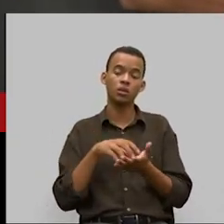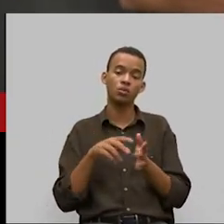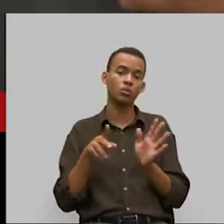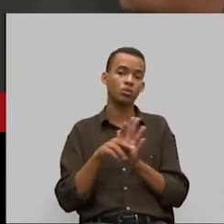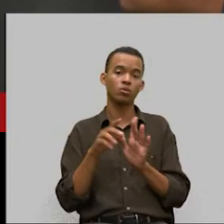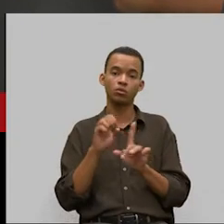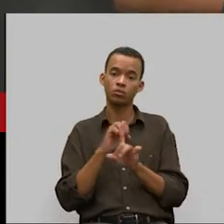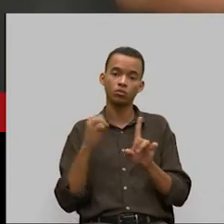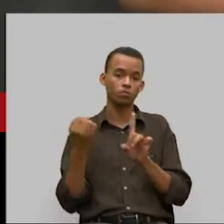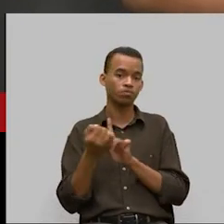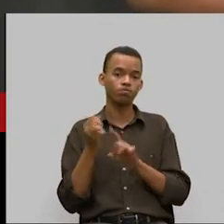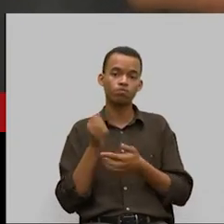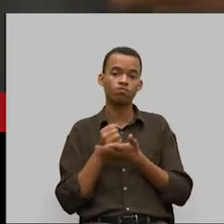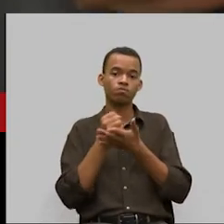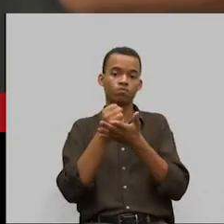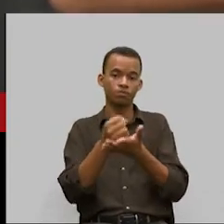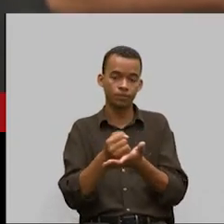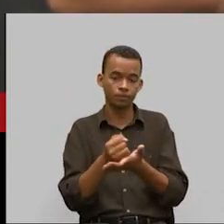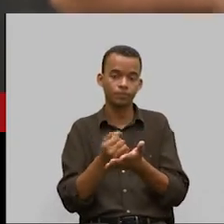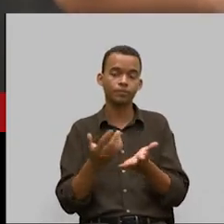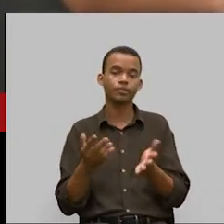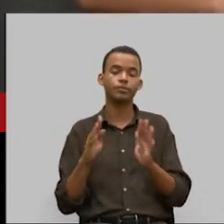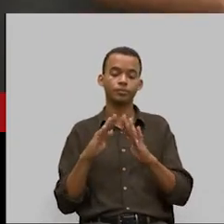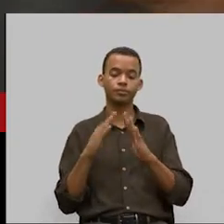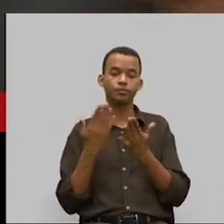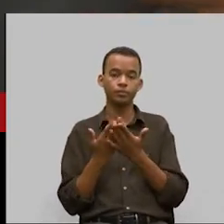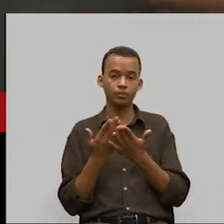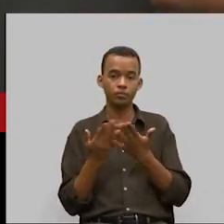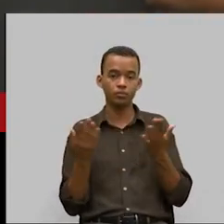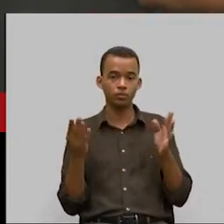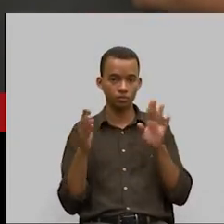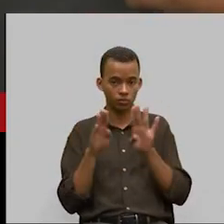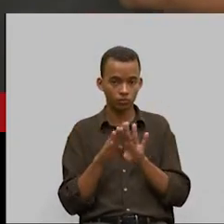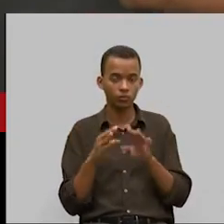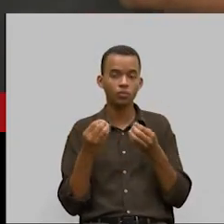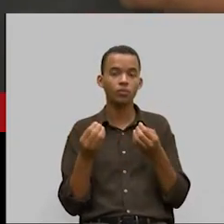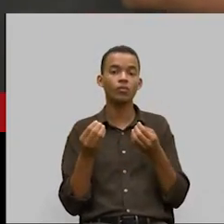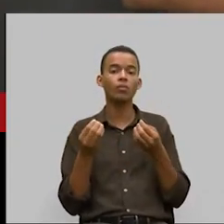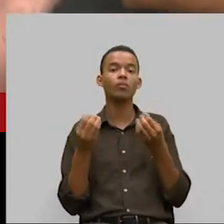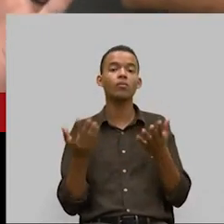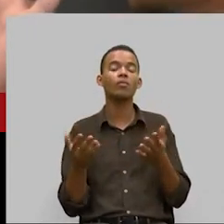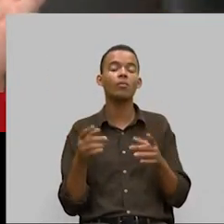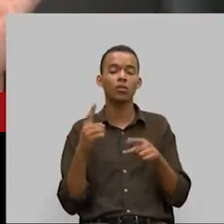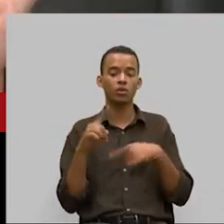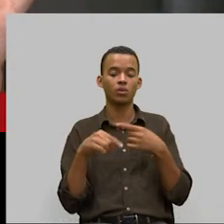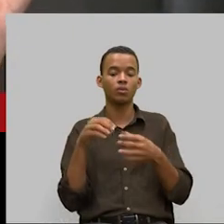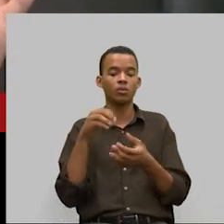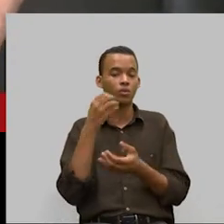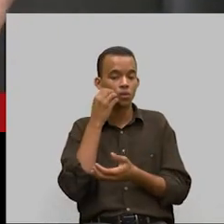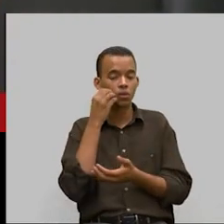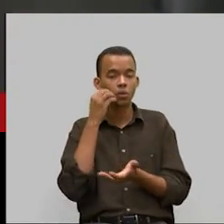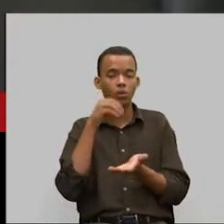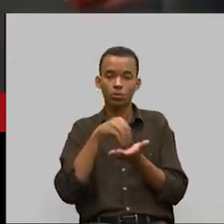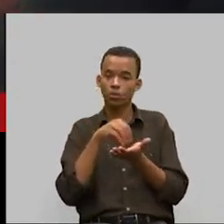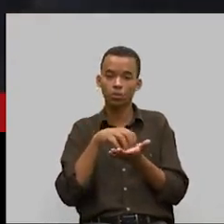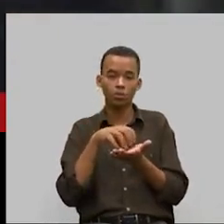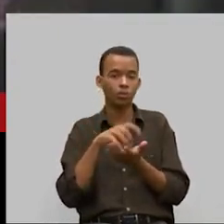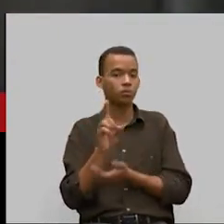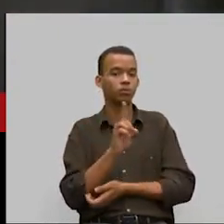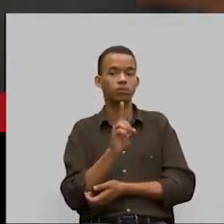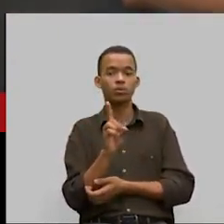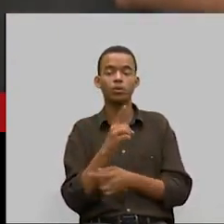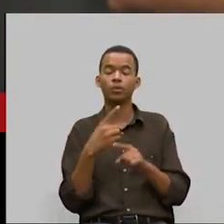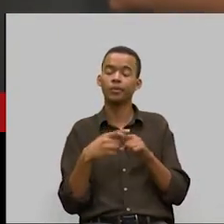escola não fecha não tá só fechando porque fechou a escola para nuclear que é outro crime né Porque lá